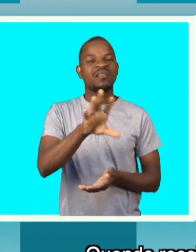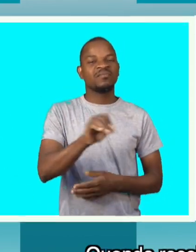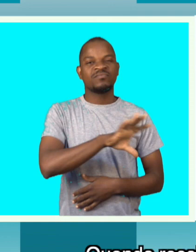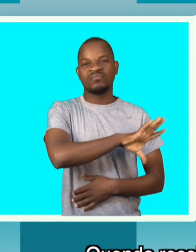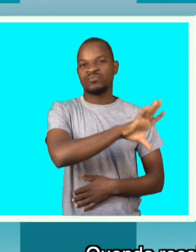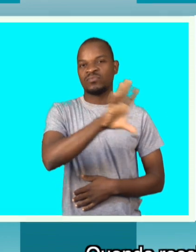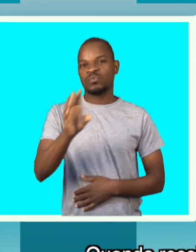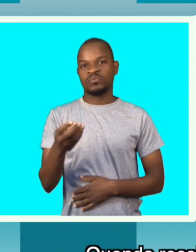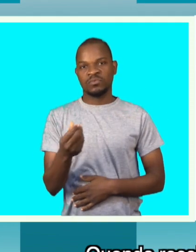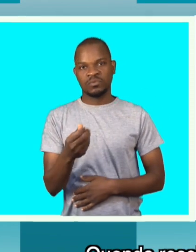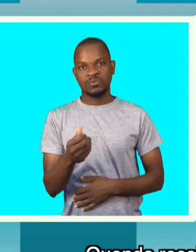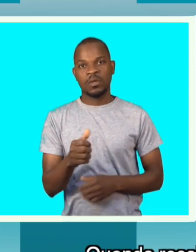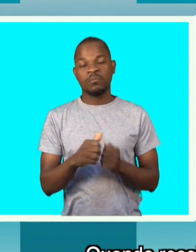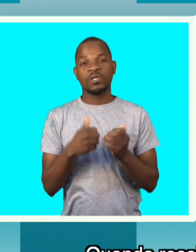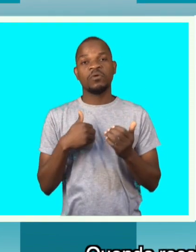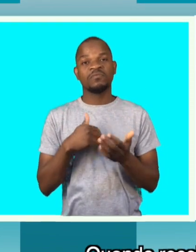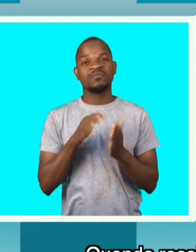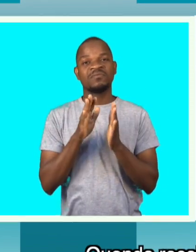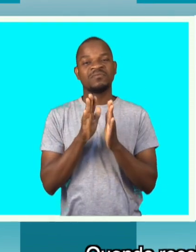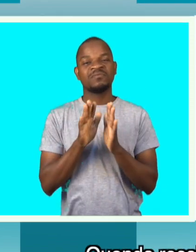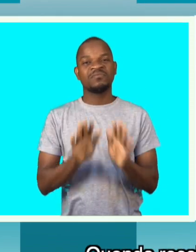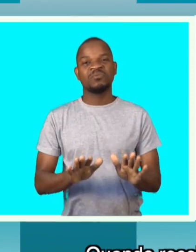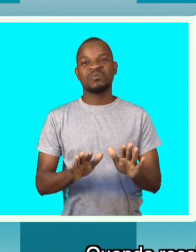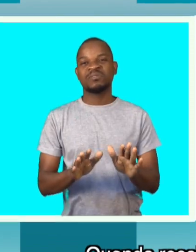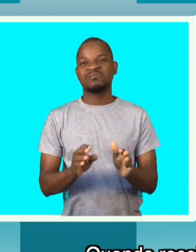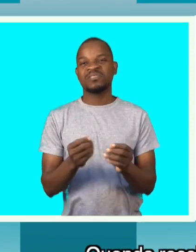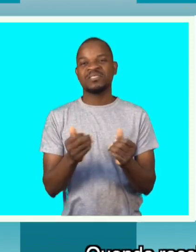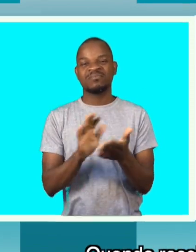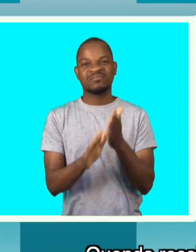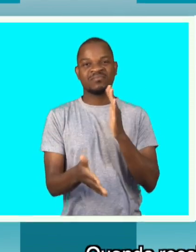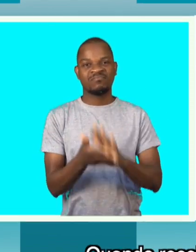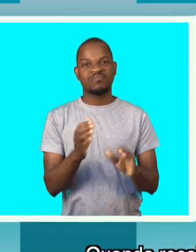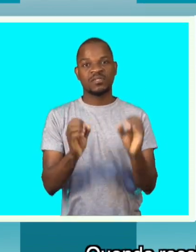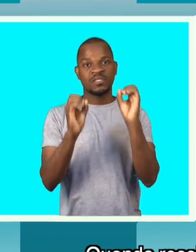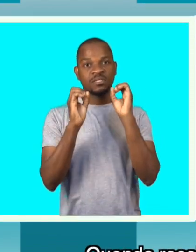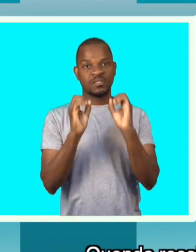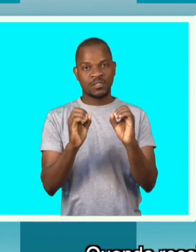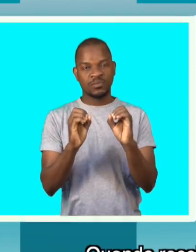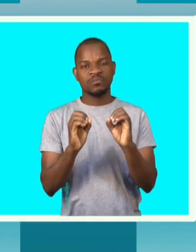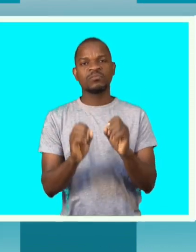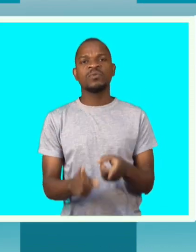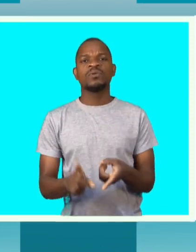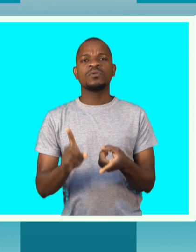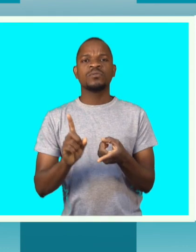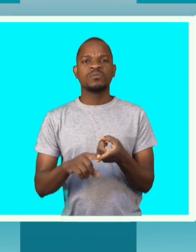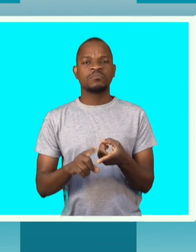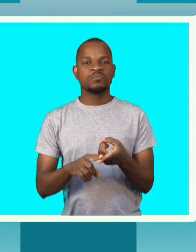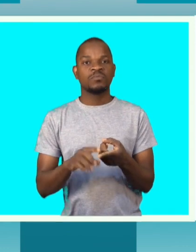leva pouco dinheiro hoje os simpsons ferguson é o amor